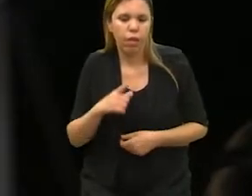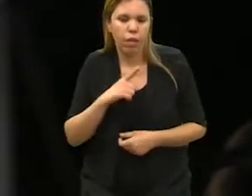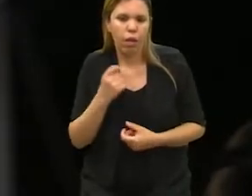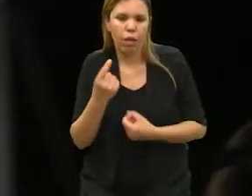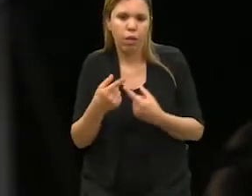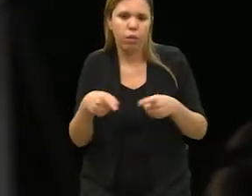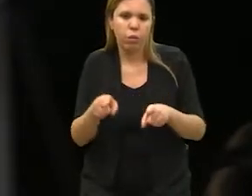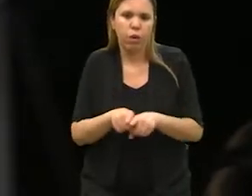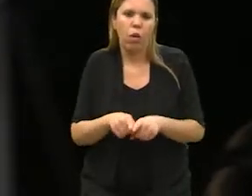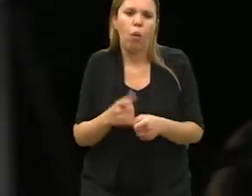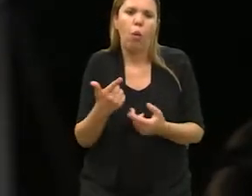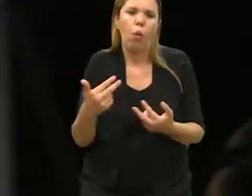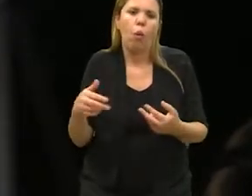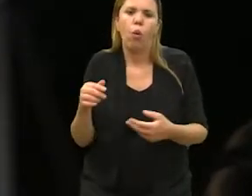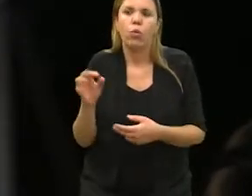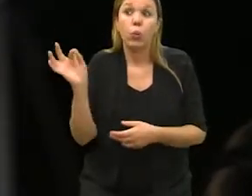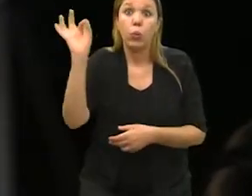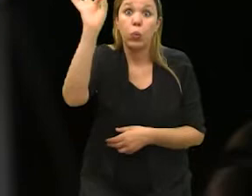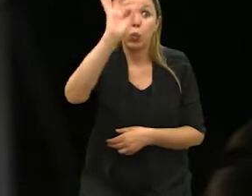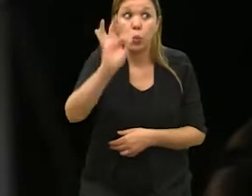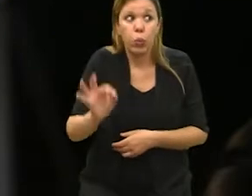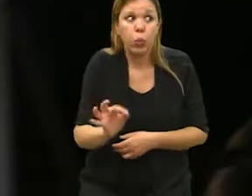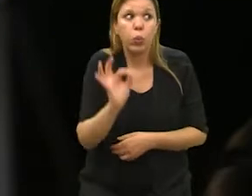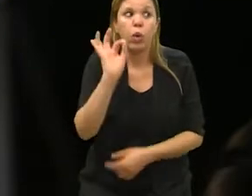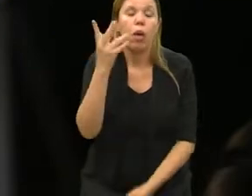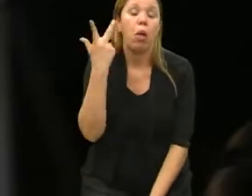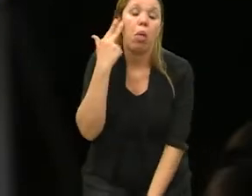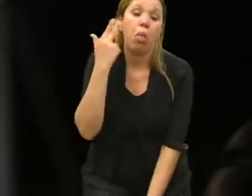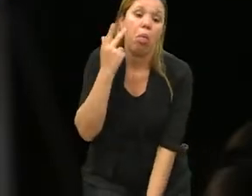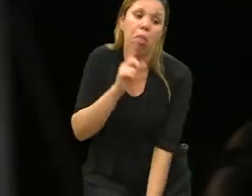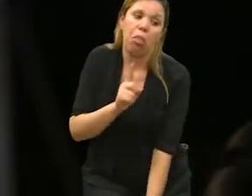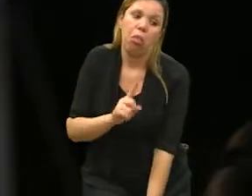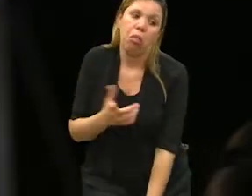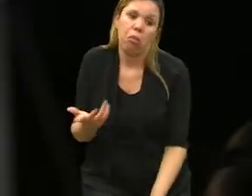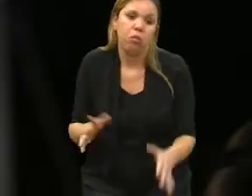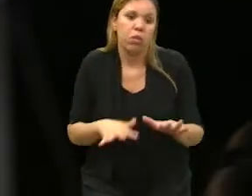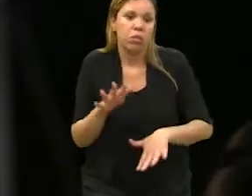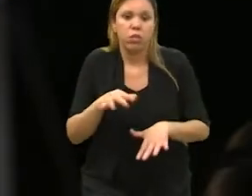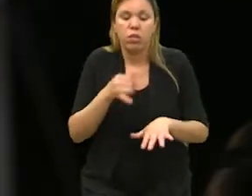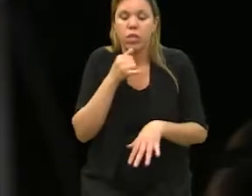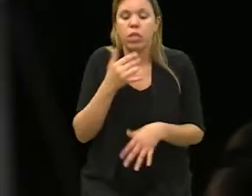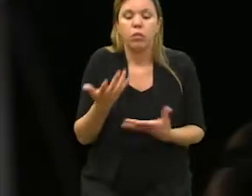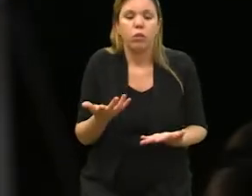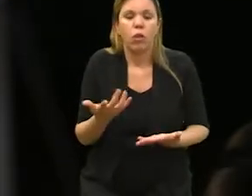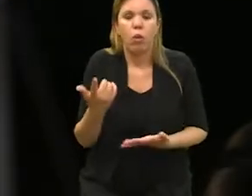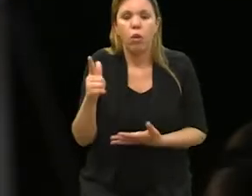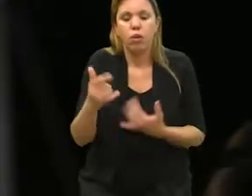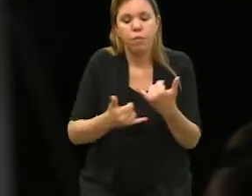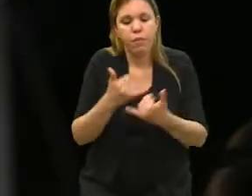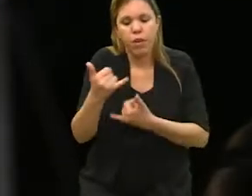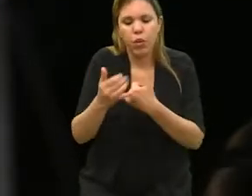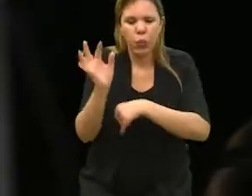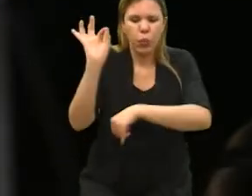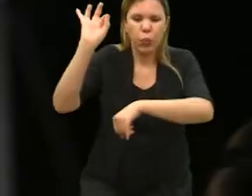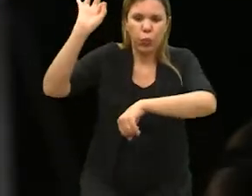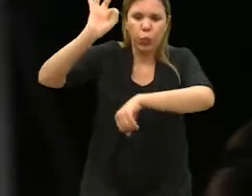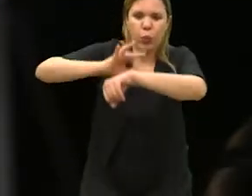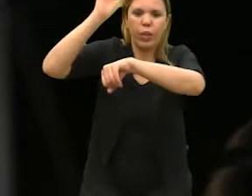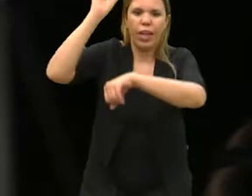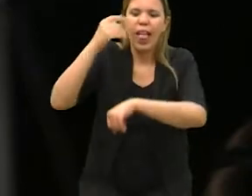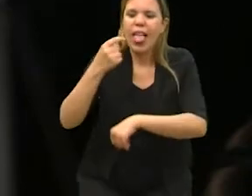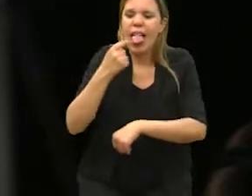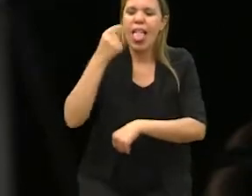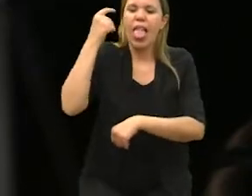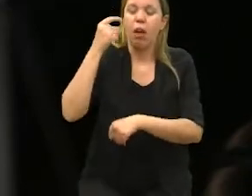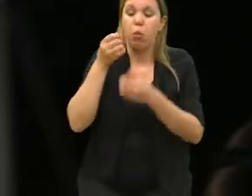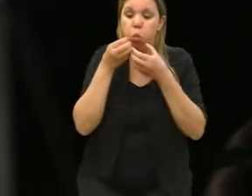temos acidentes com insetos também. É mais incomum? É. Né? O animal mais comum é o animal brincar com uma abelha e levar uma picada